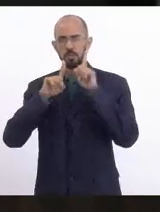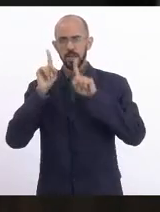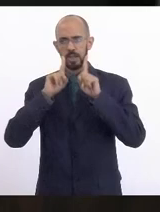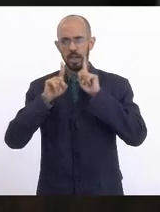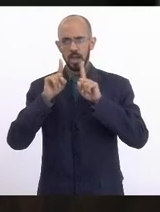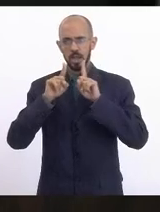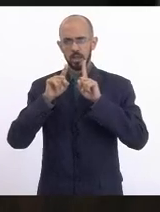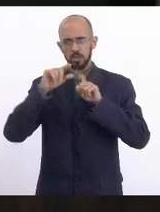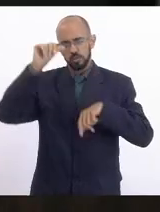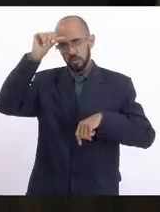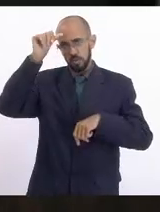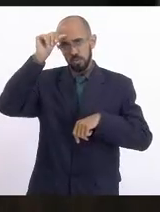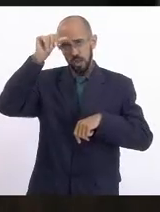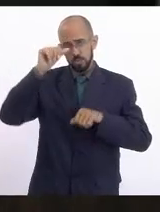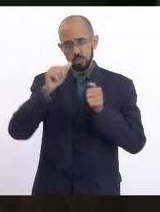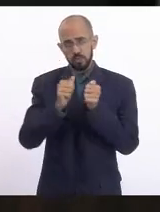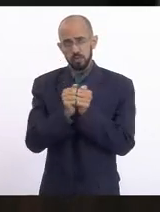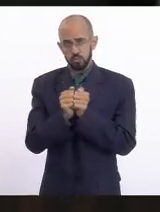estava junto